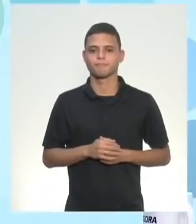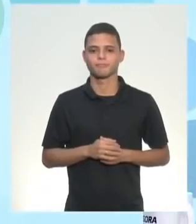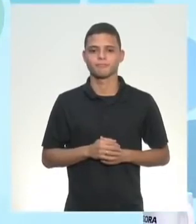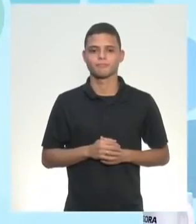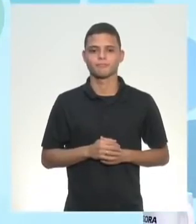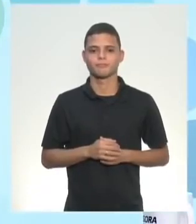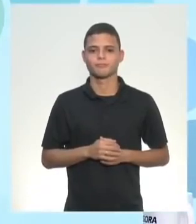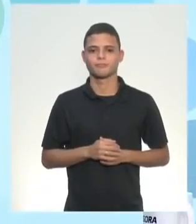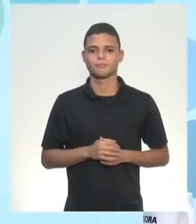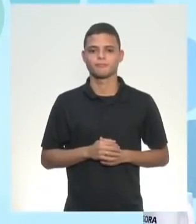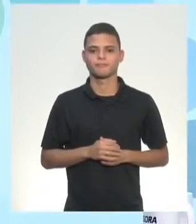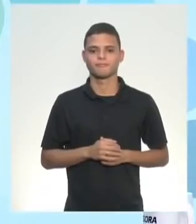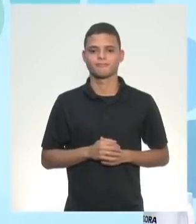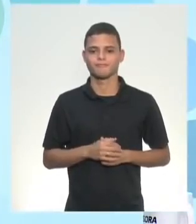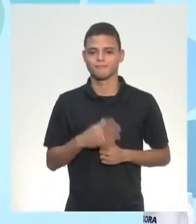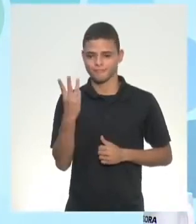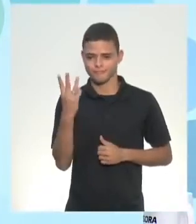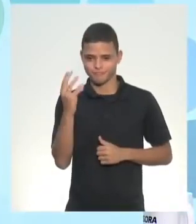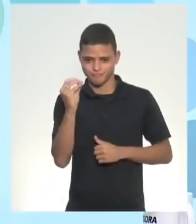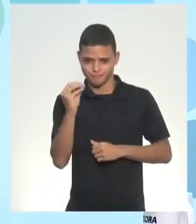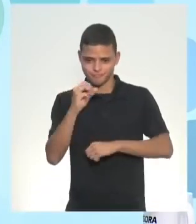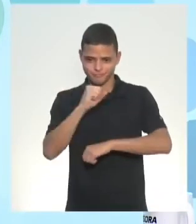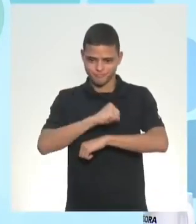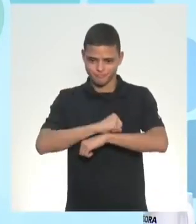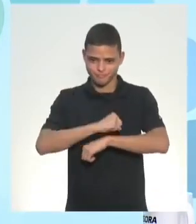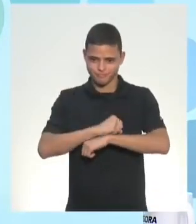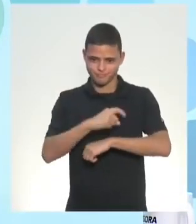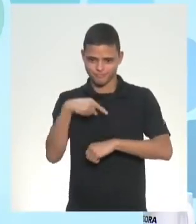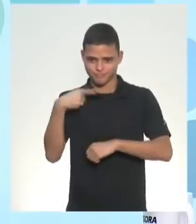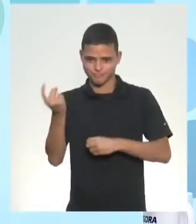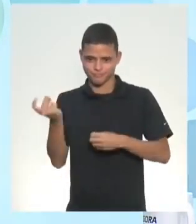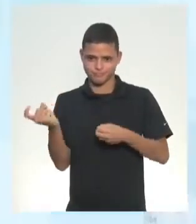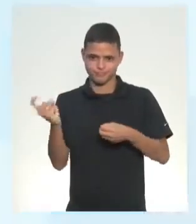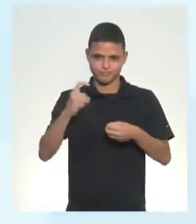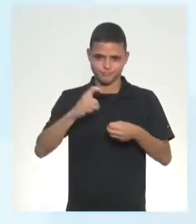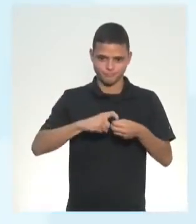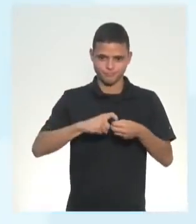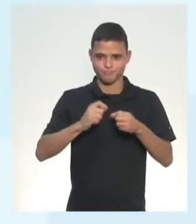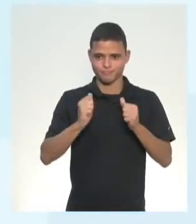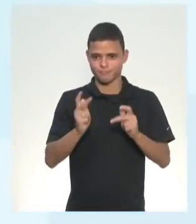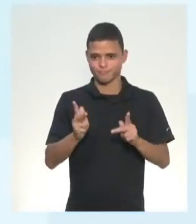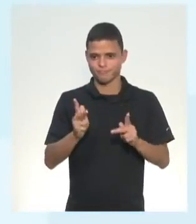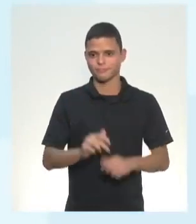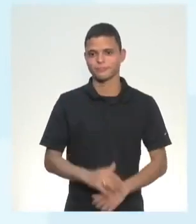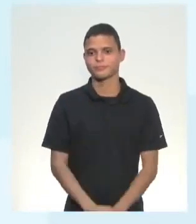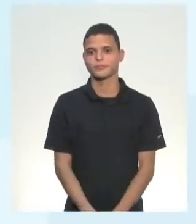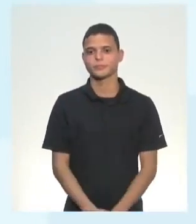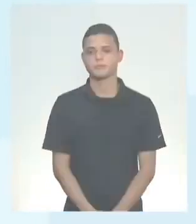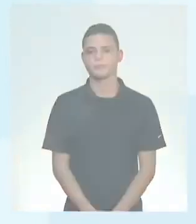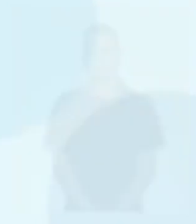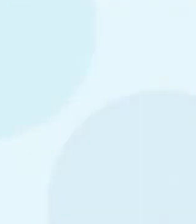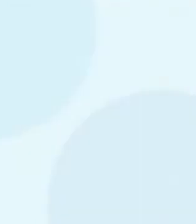e... Não, vou dar um tempinho sim. 30 segundinhos e a gente já volta, pessoal.